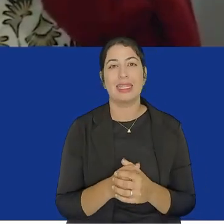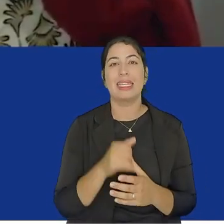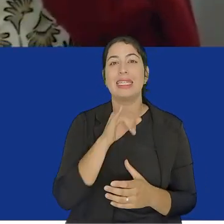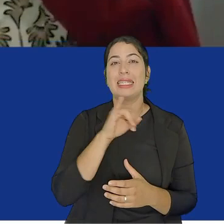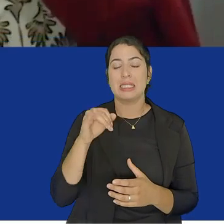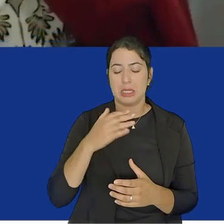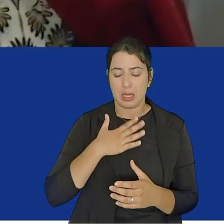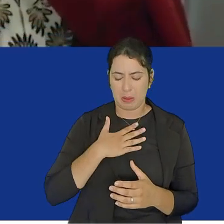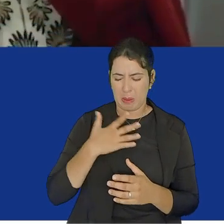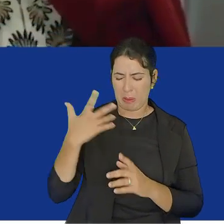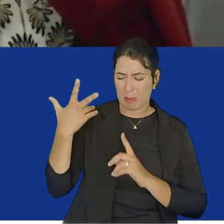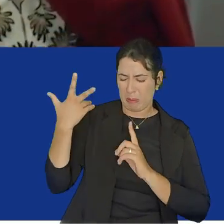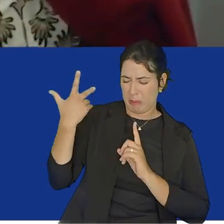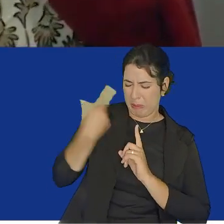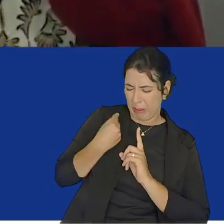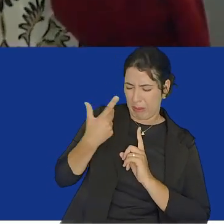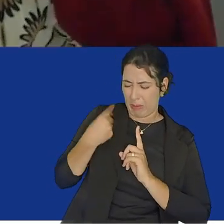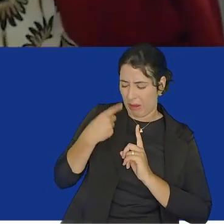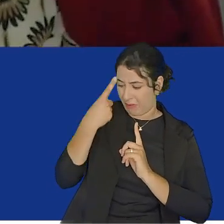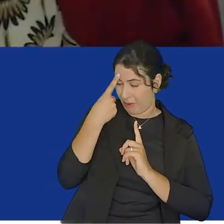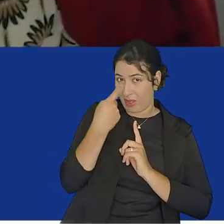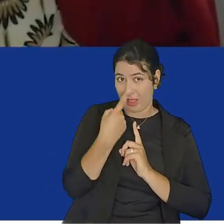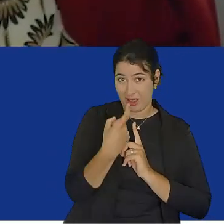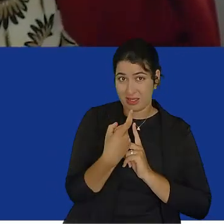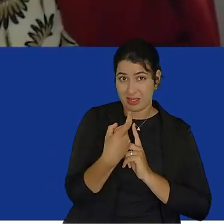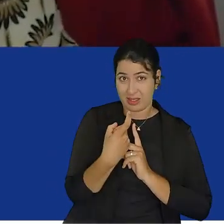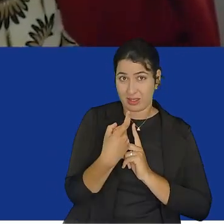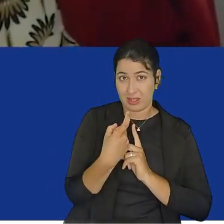enorme de reproduzir esta violência.